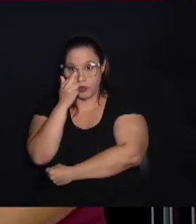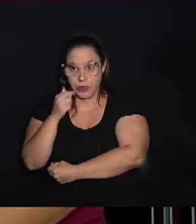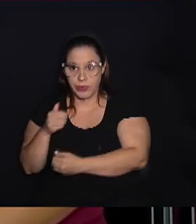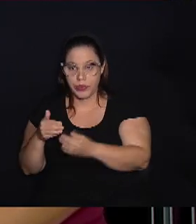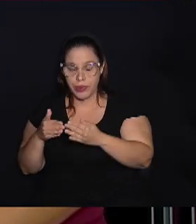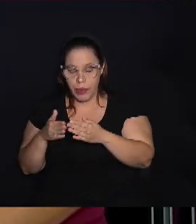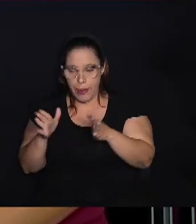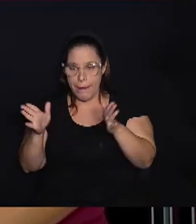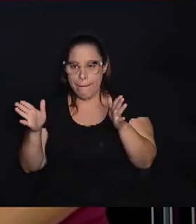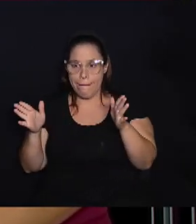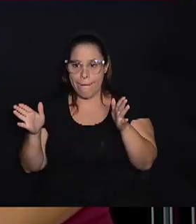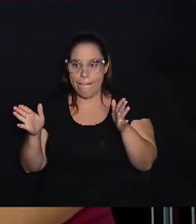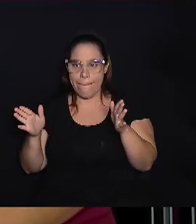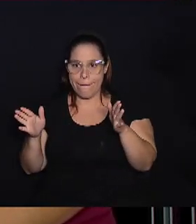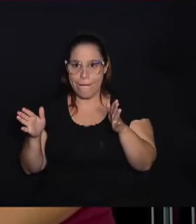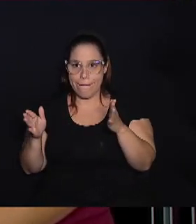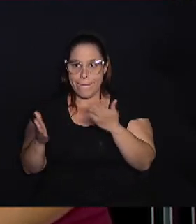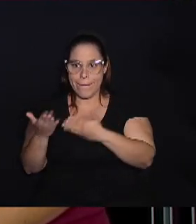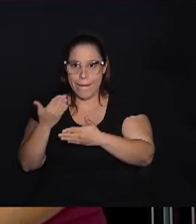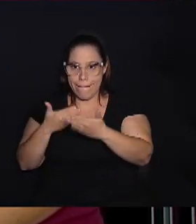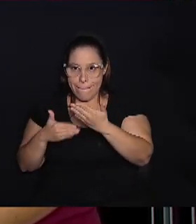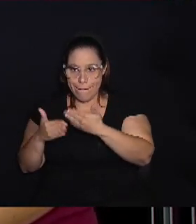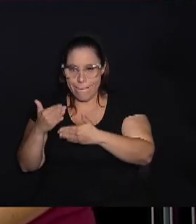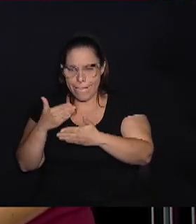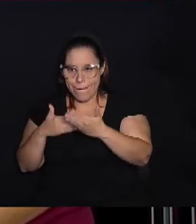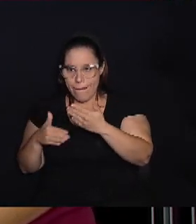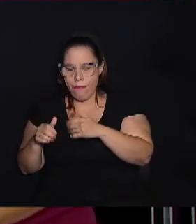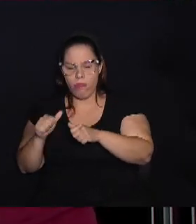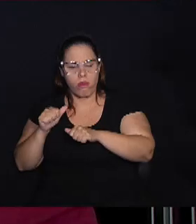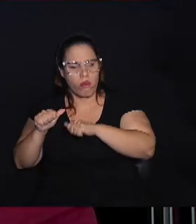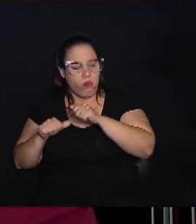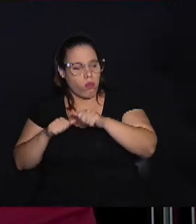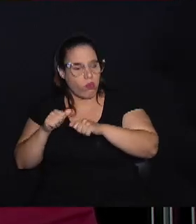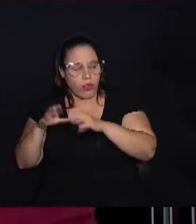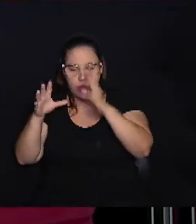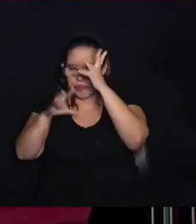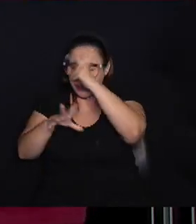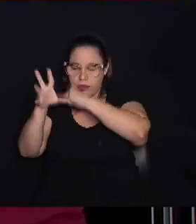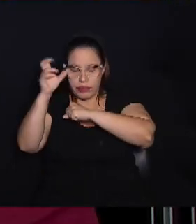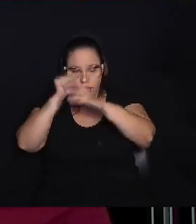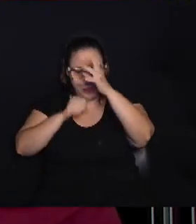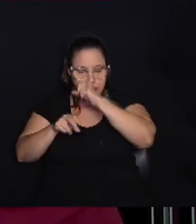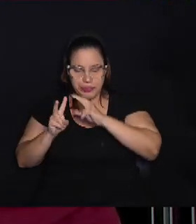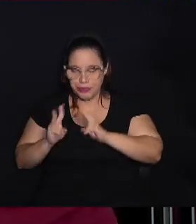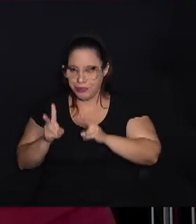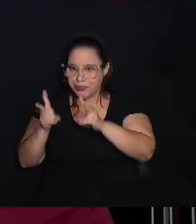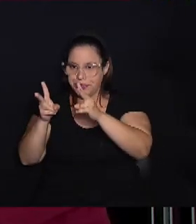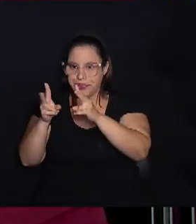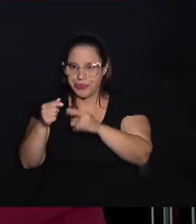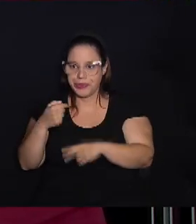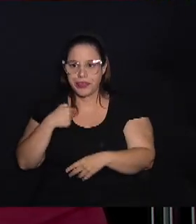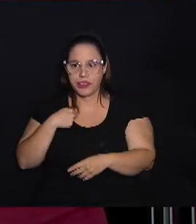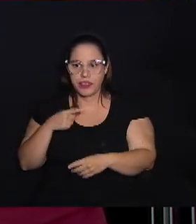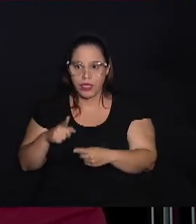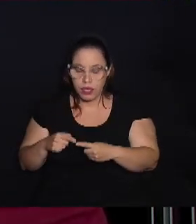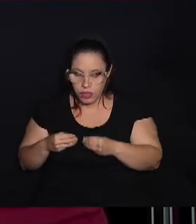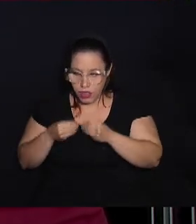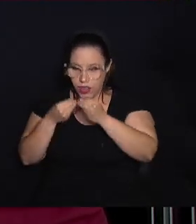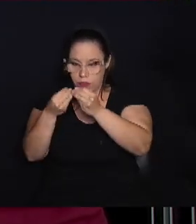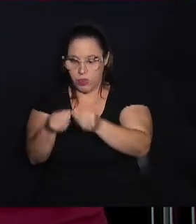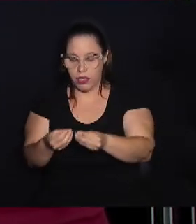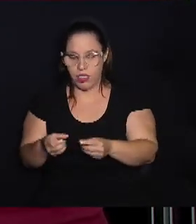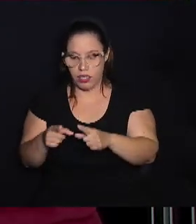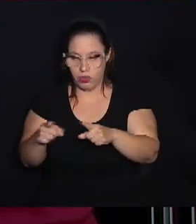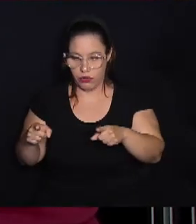aberto para trocar mesmo, para aprender sempre, né? Não achar que a gente sabe de tudo e que a gente que vai passar um conteúdo para